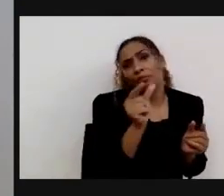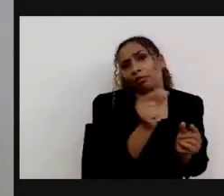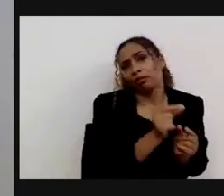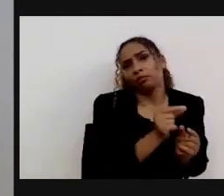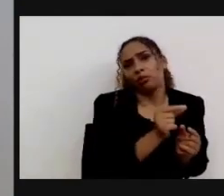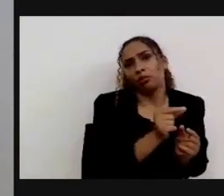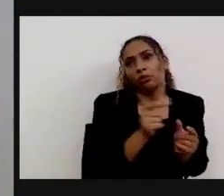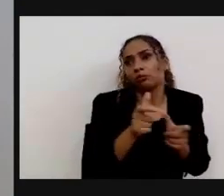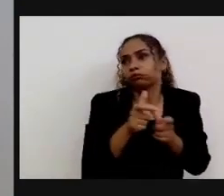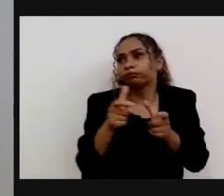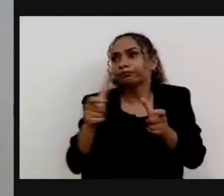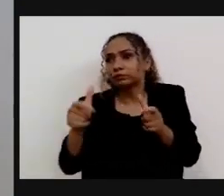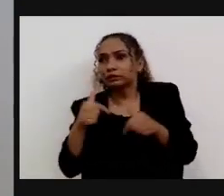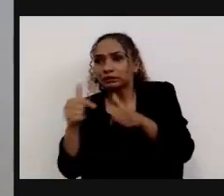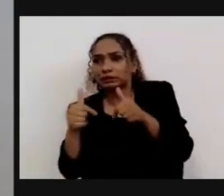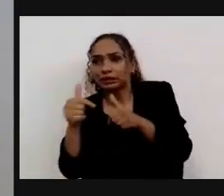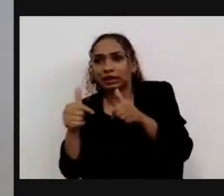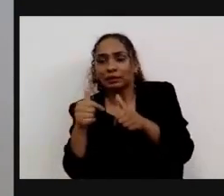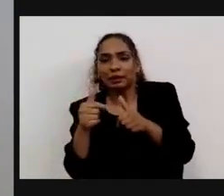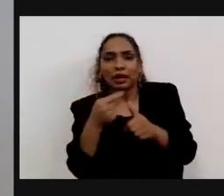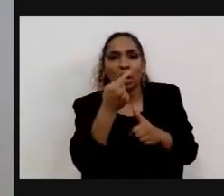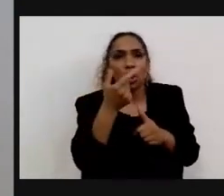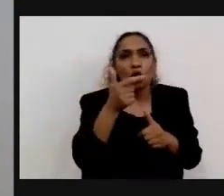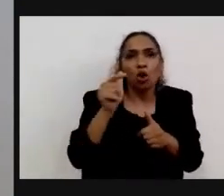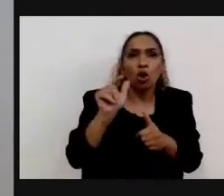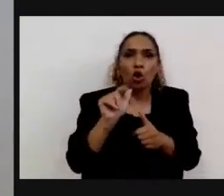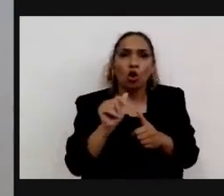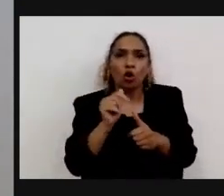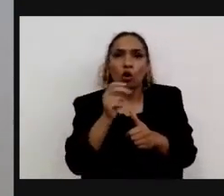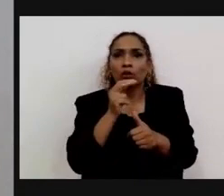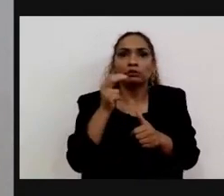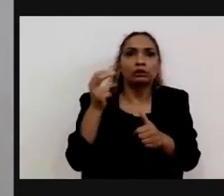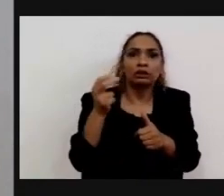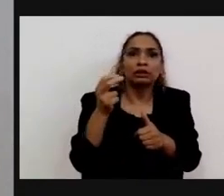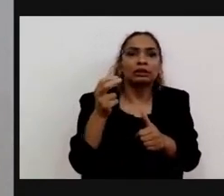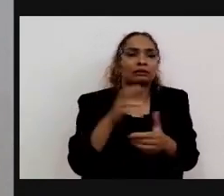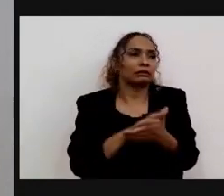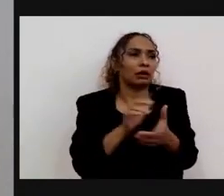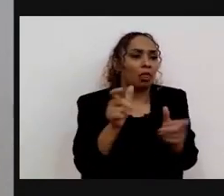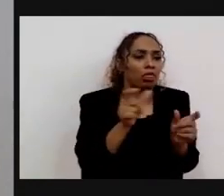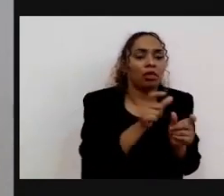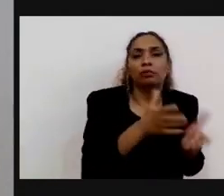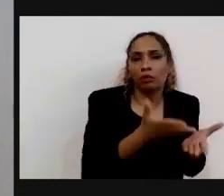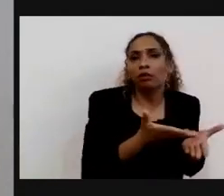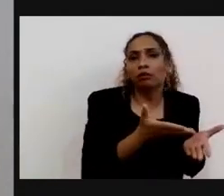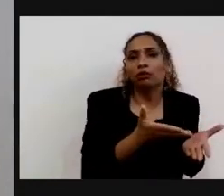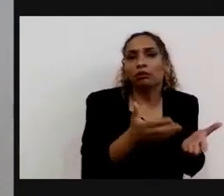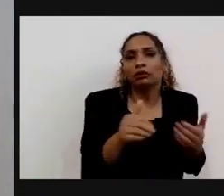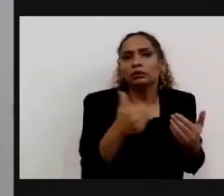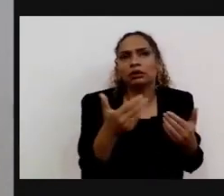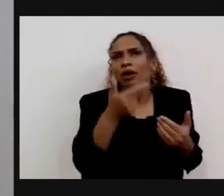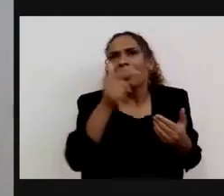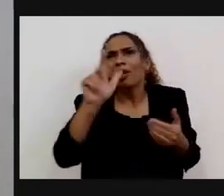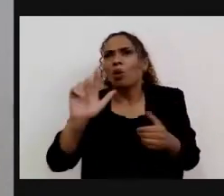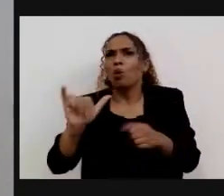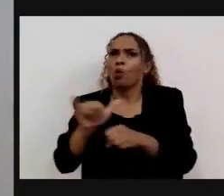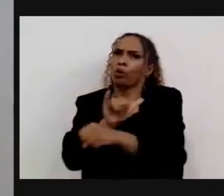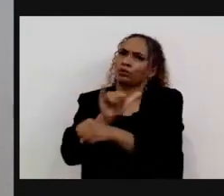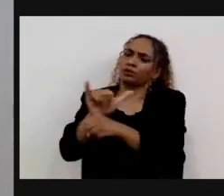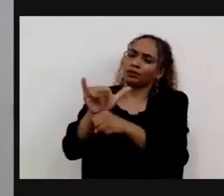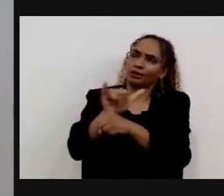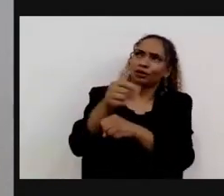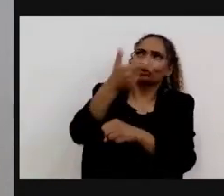minoria não é a maioria são que grita né é tão minoria que grita então aí é outro mecanismo